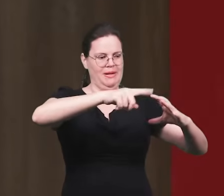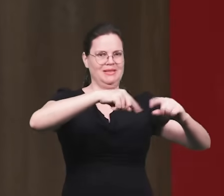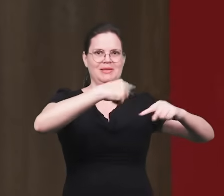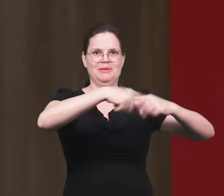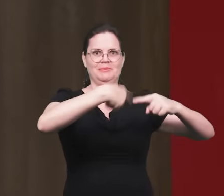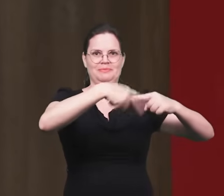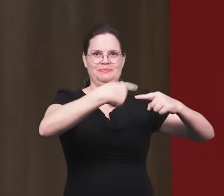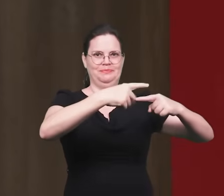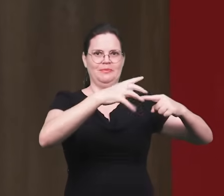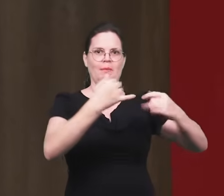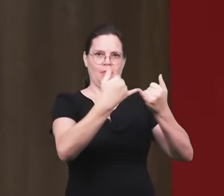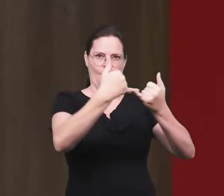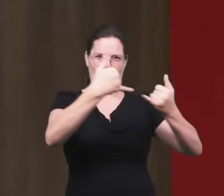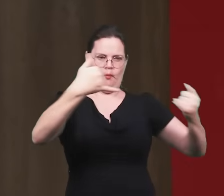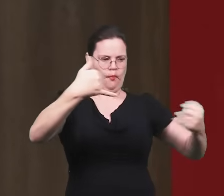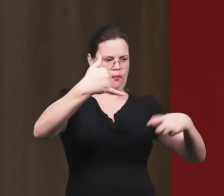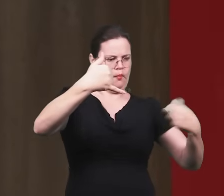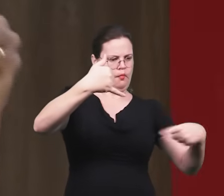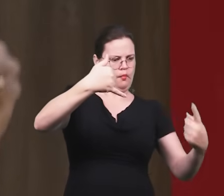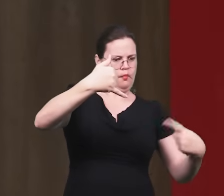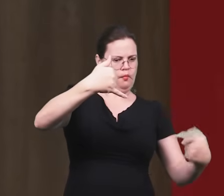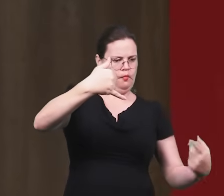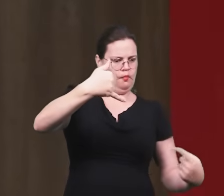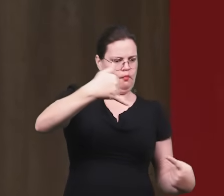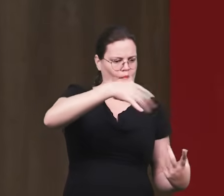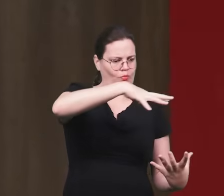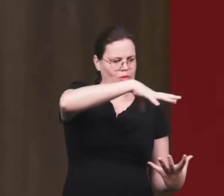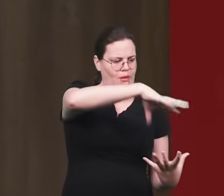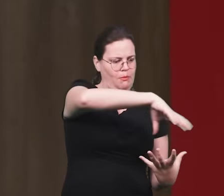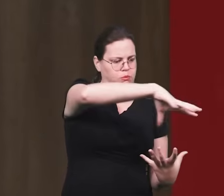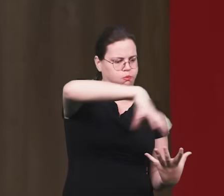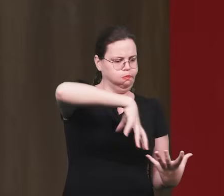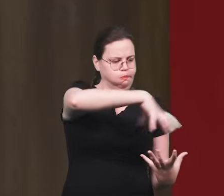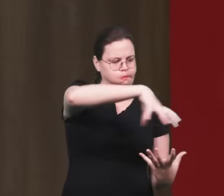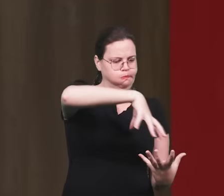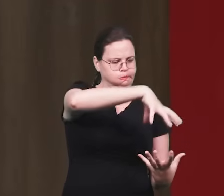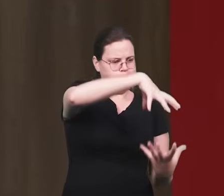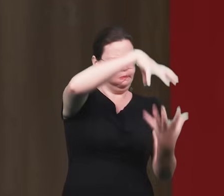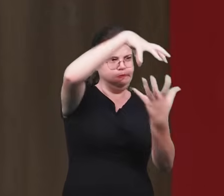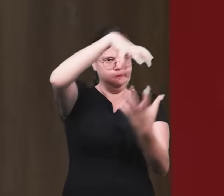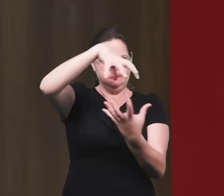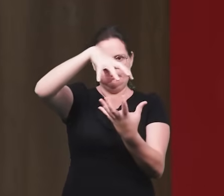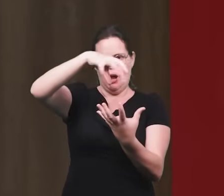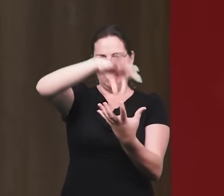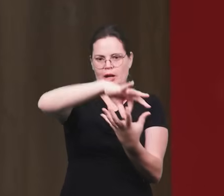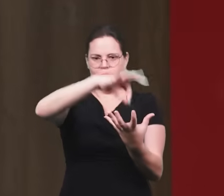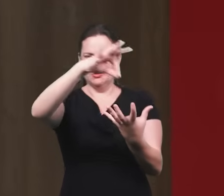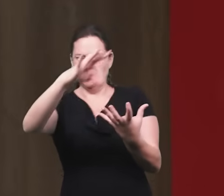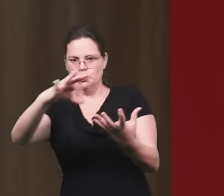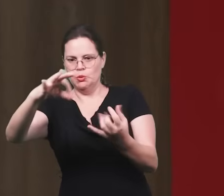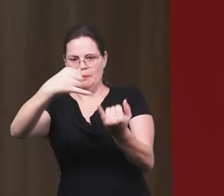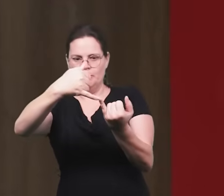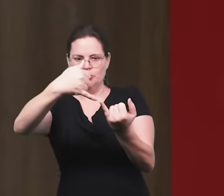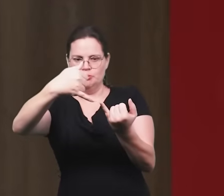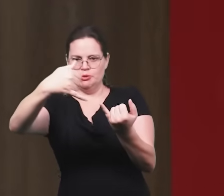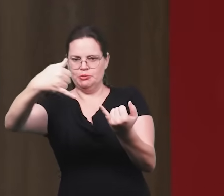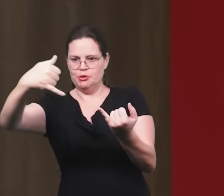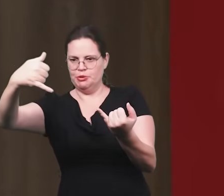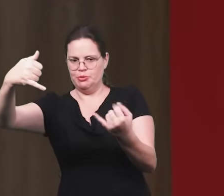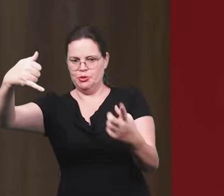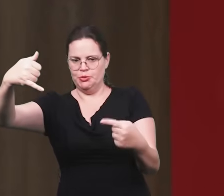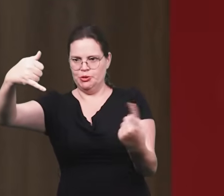embolados, emaranhados, e a Roca ali ia organizando os fios para que pudesse estar alinhados, para que